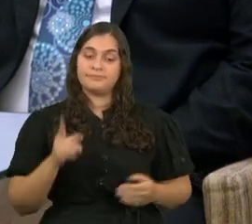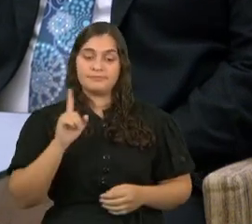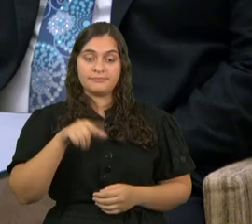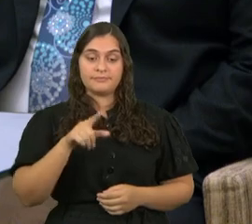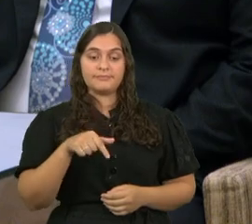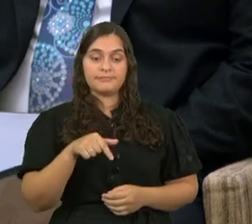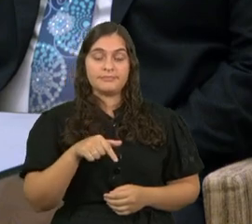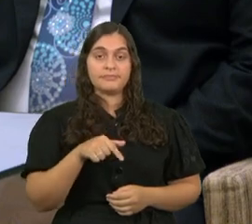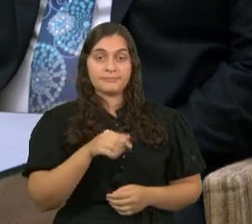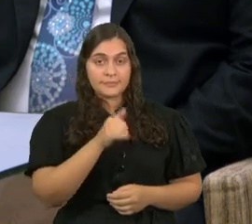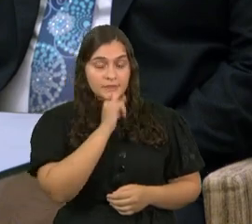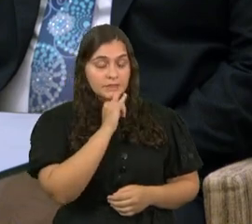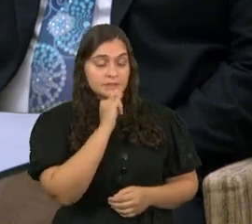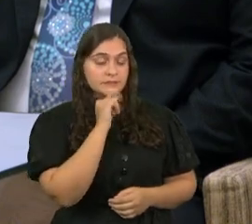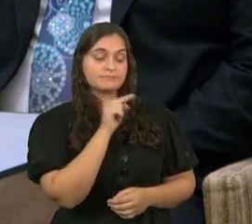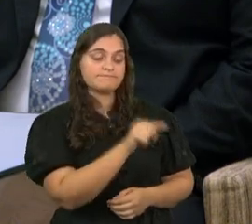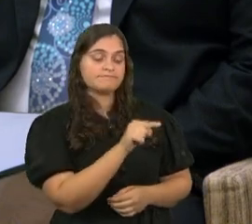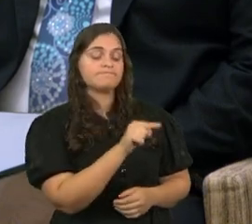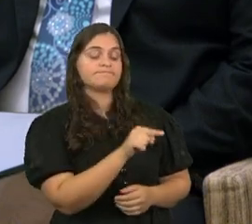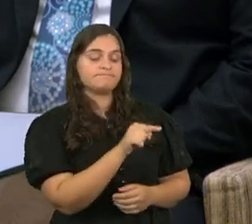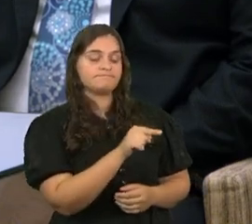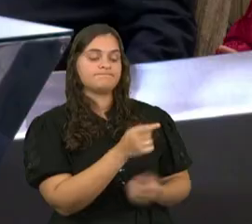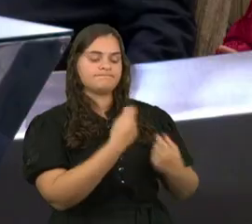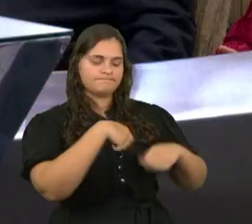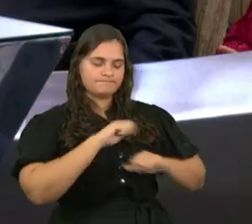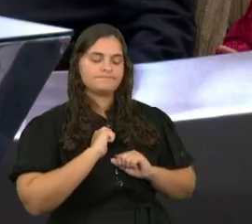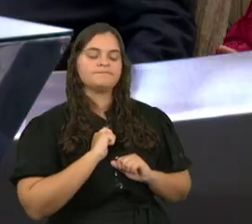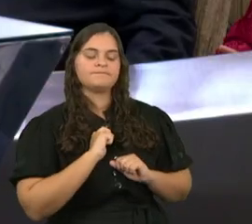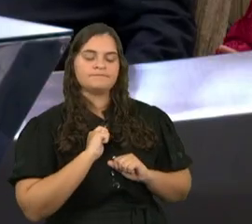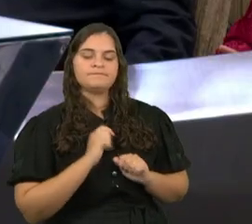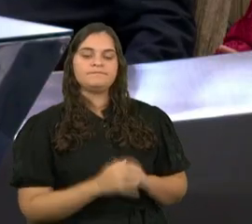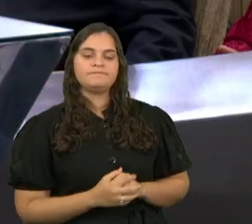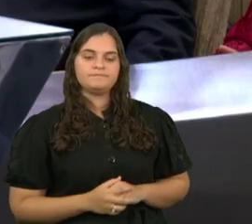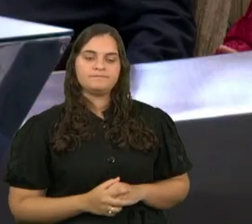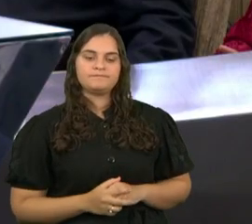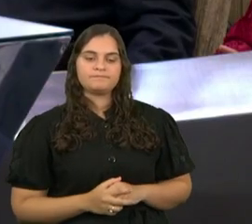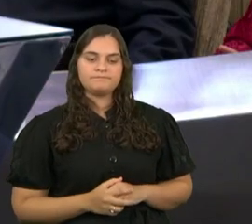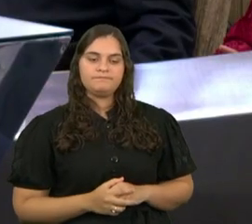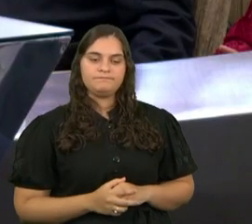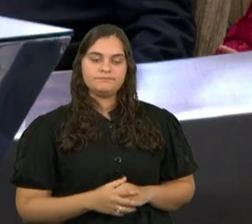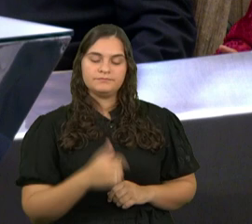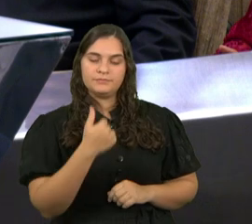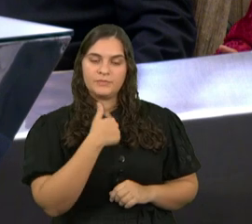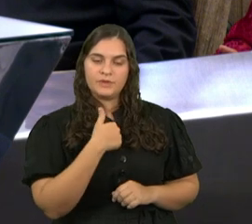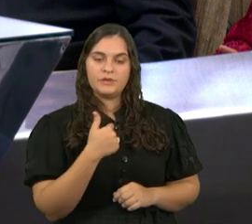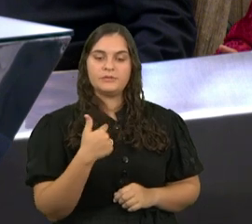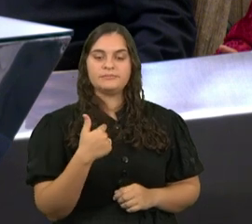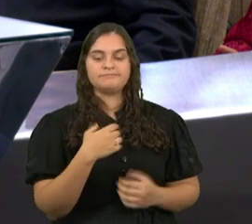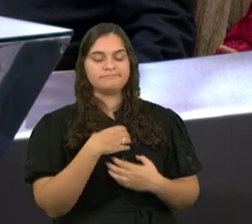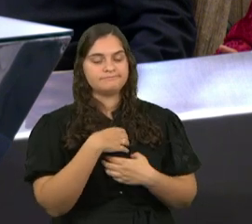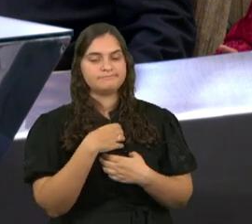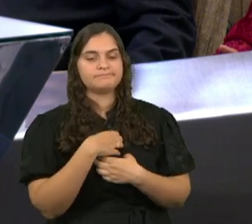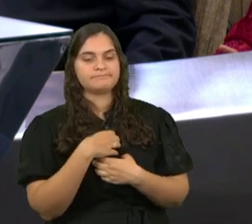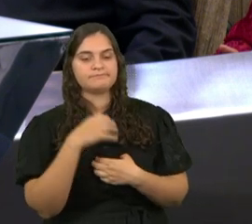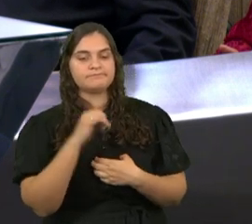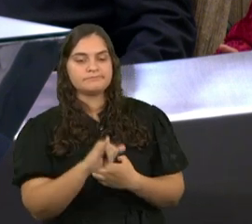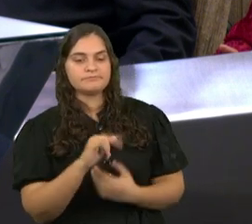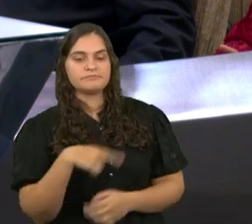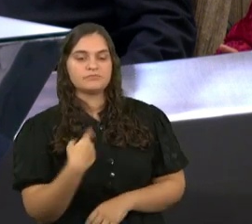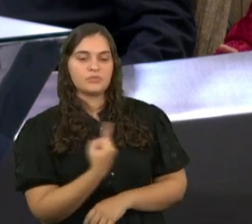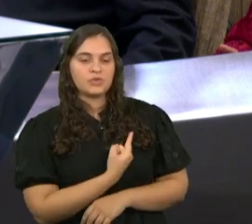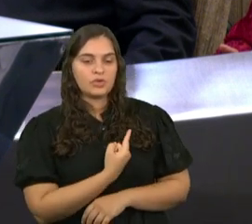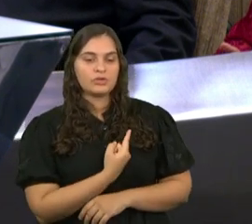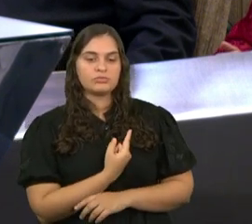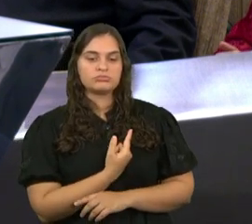maior legado que nós temos. E que eu sinto que se nós não